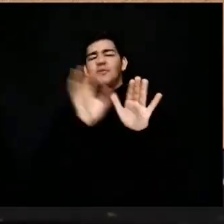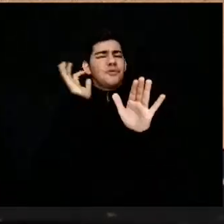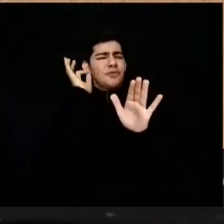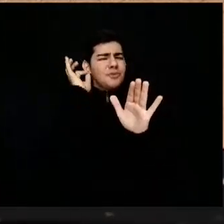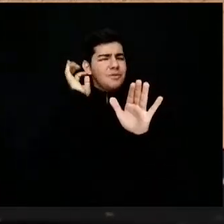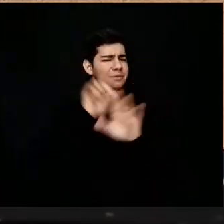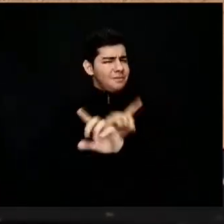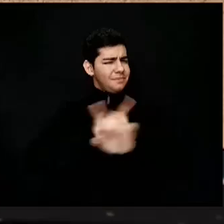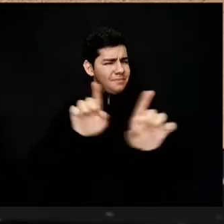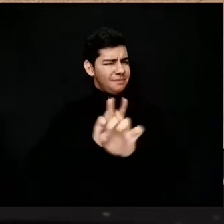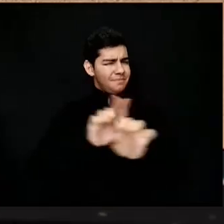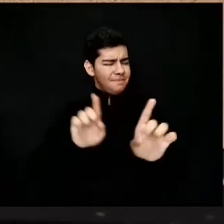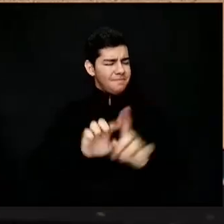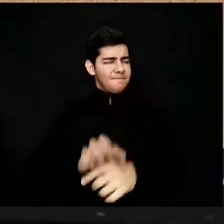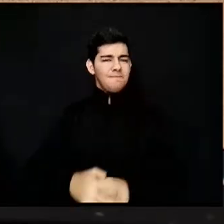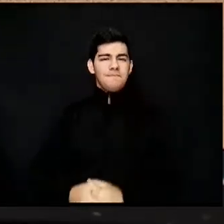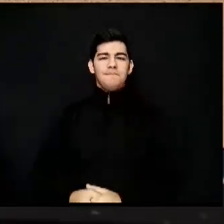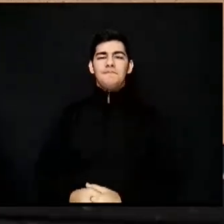Nascendo, quase. Mas